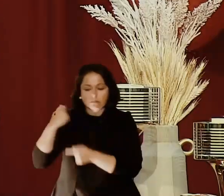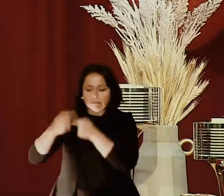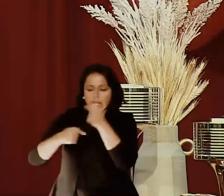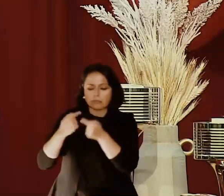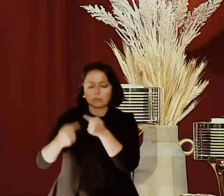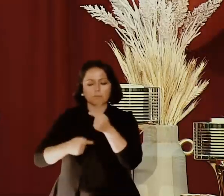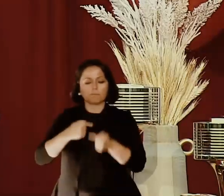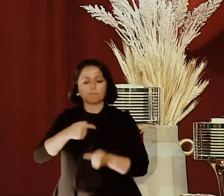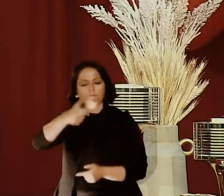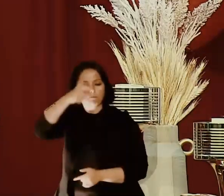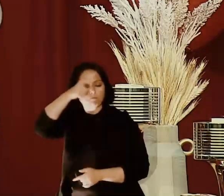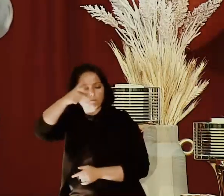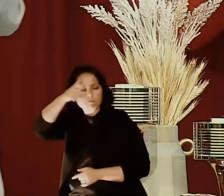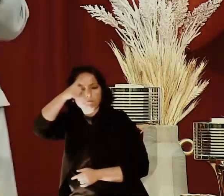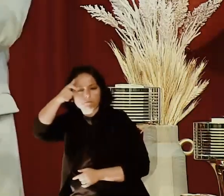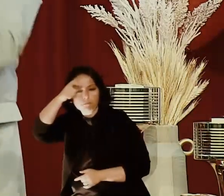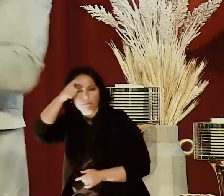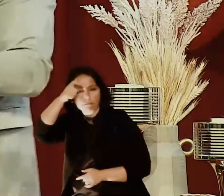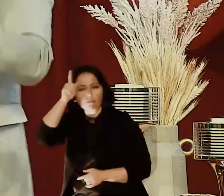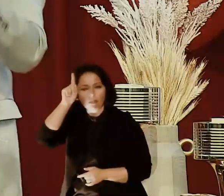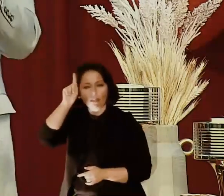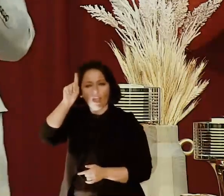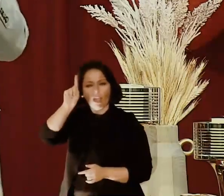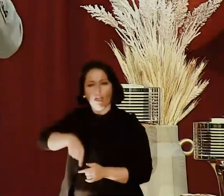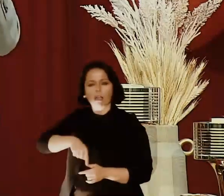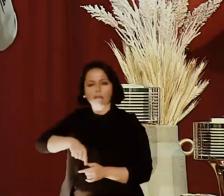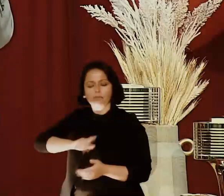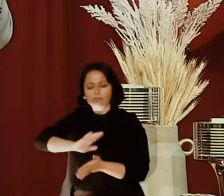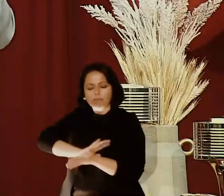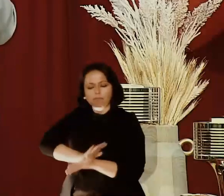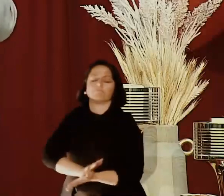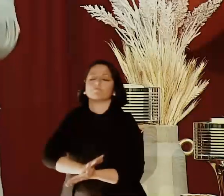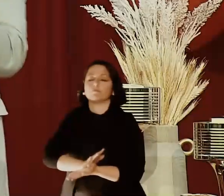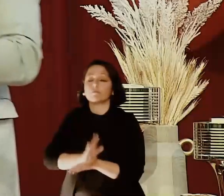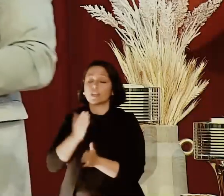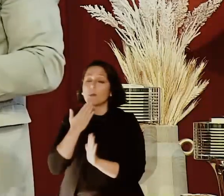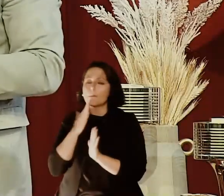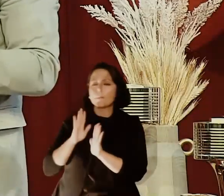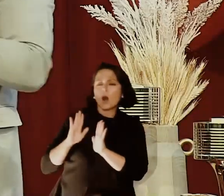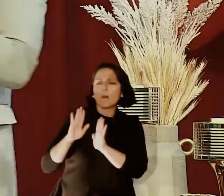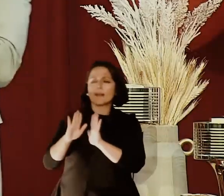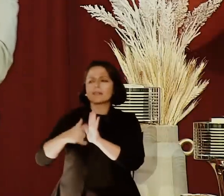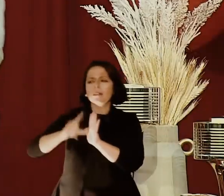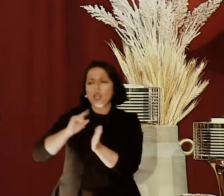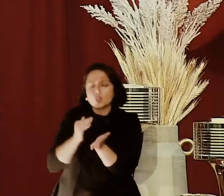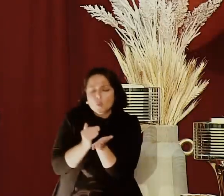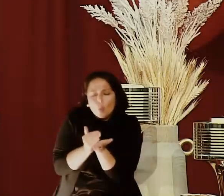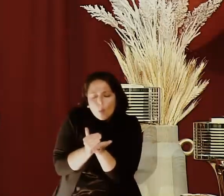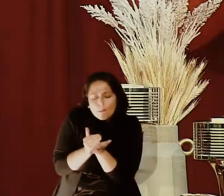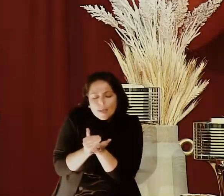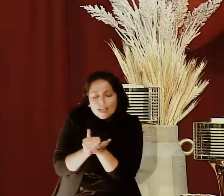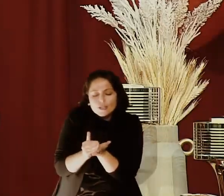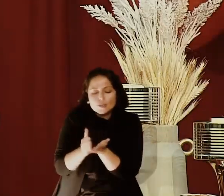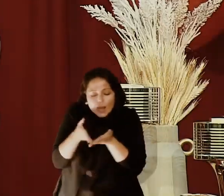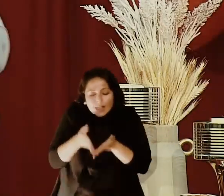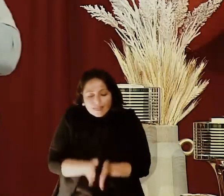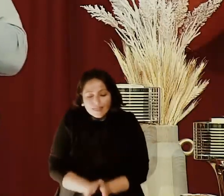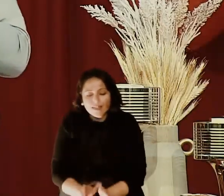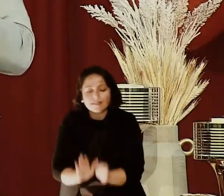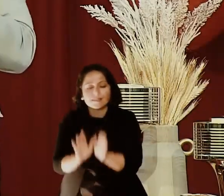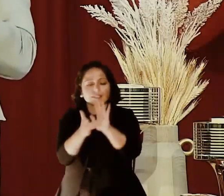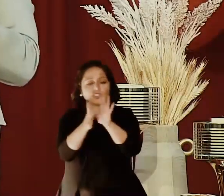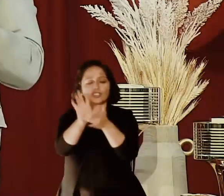E pisaria, feriria a sua cabeça. Essa é uma promessa já inicial acerca do Salvador Jesus